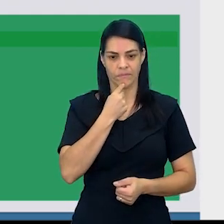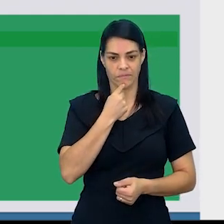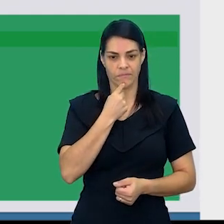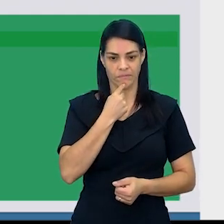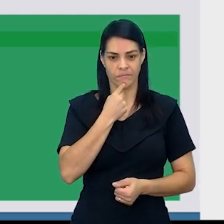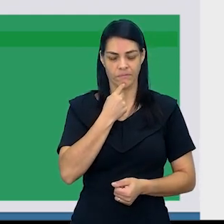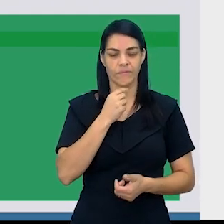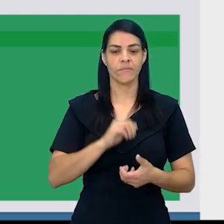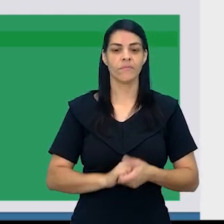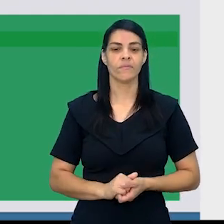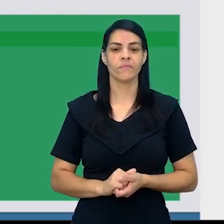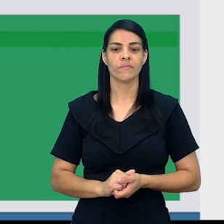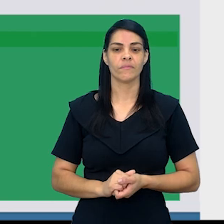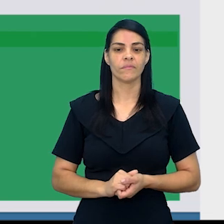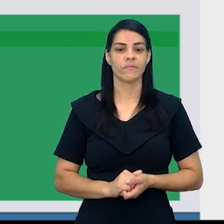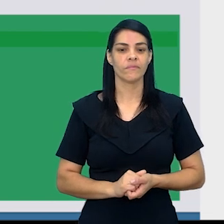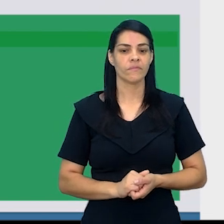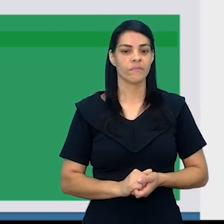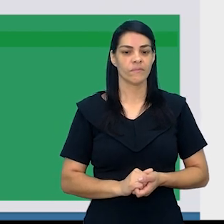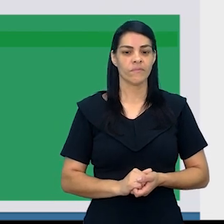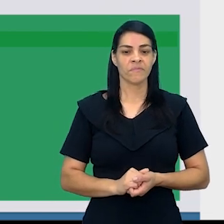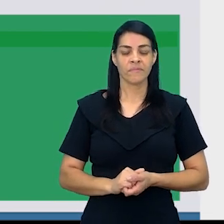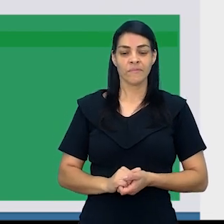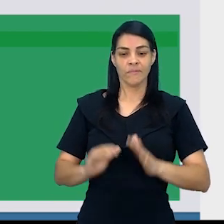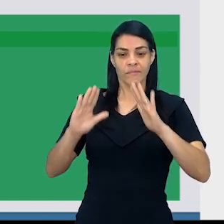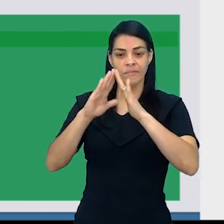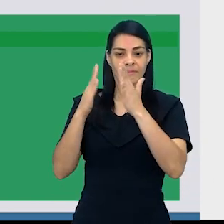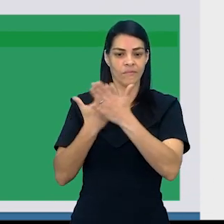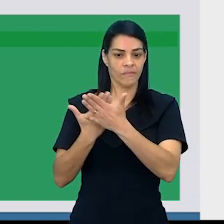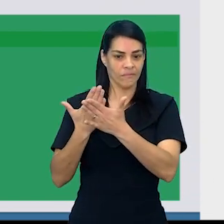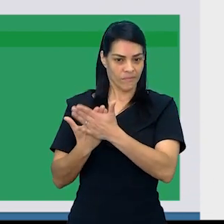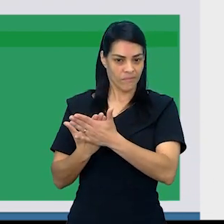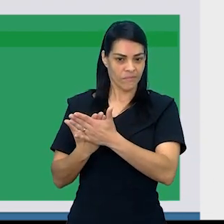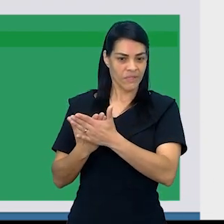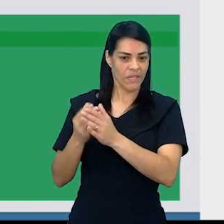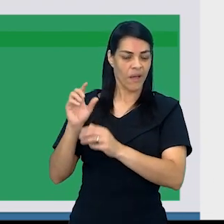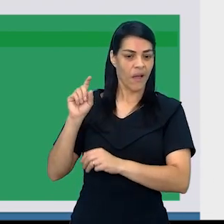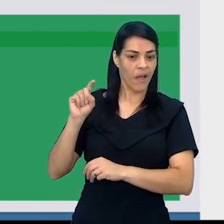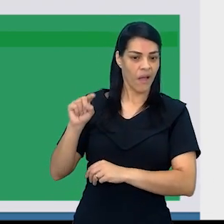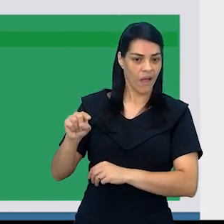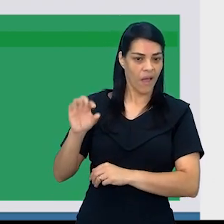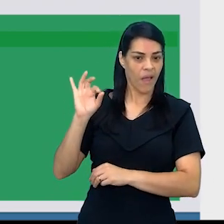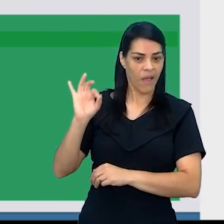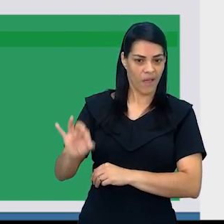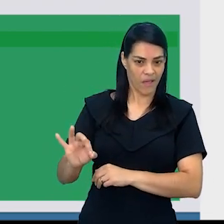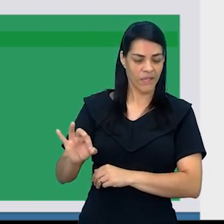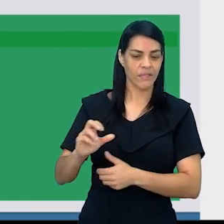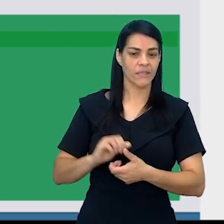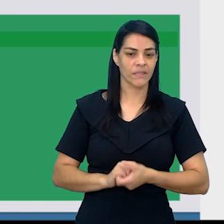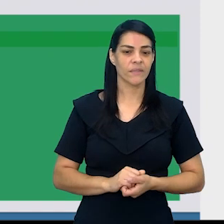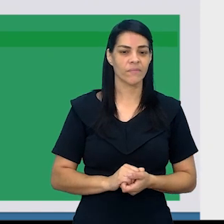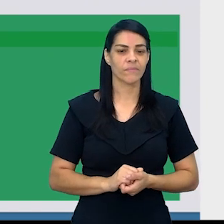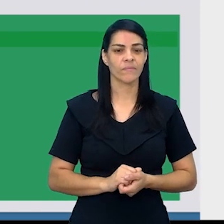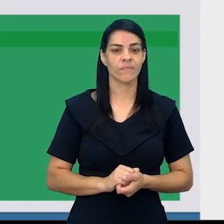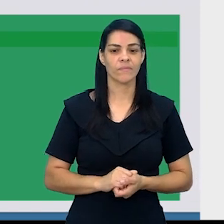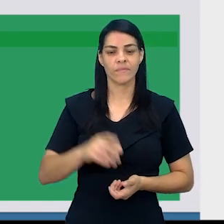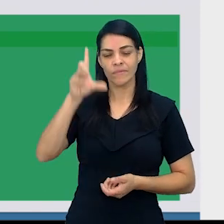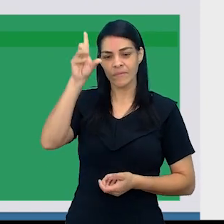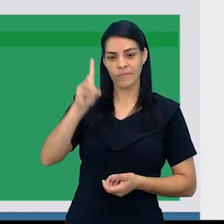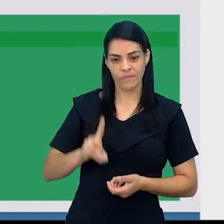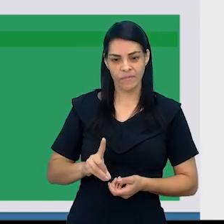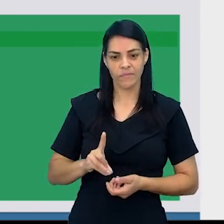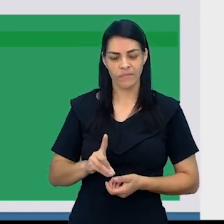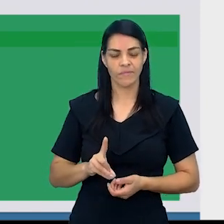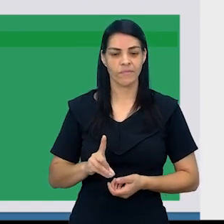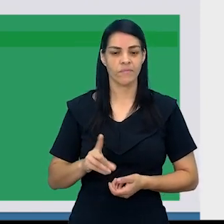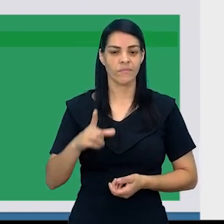é pei ou se é regular e essa escola especificamente que chama Alice da Diretoria de São Carlos ela